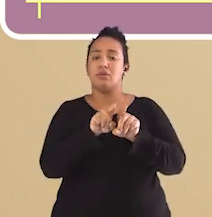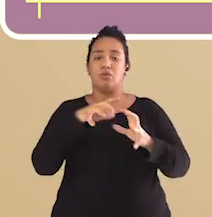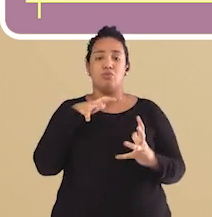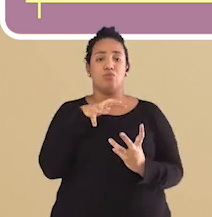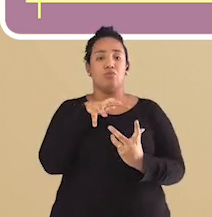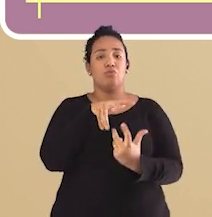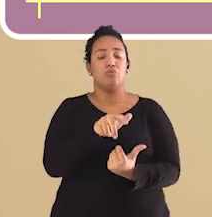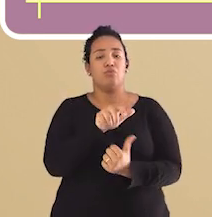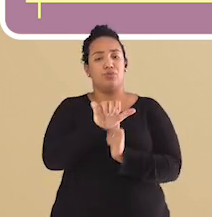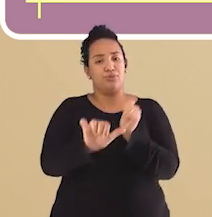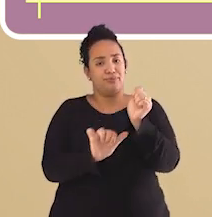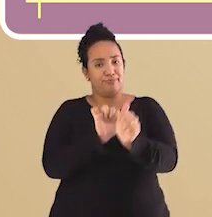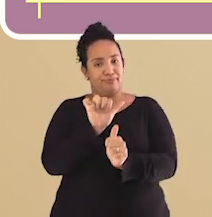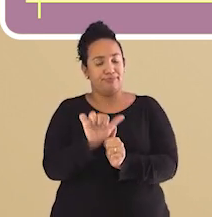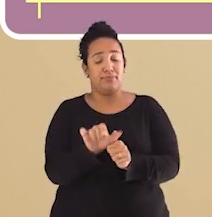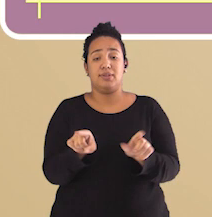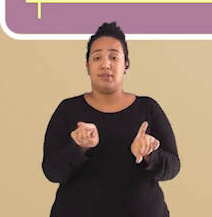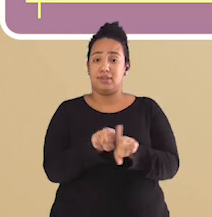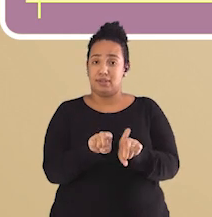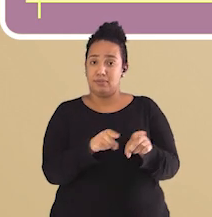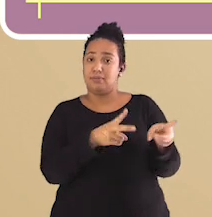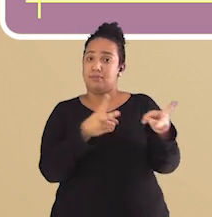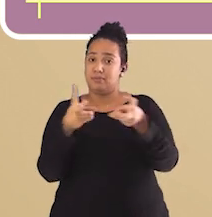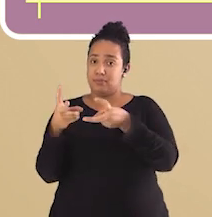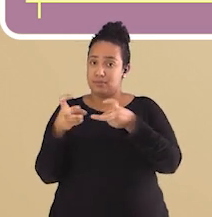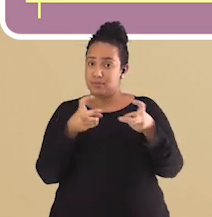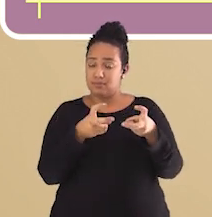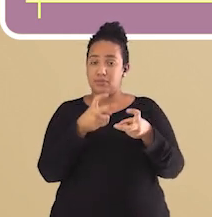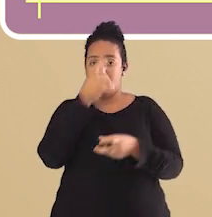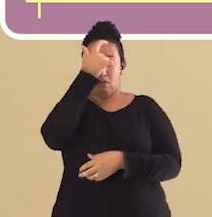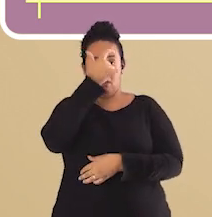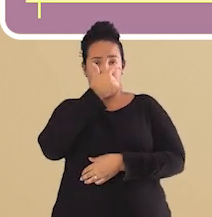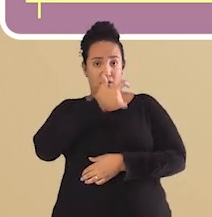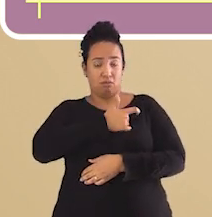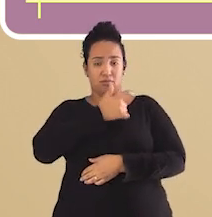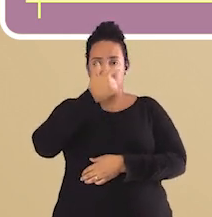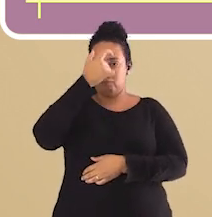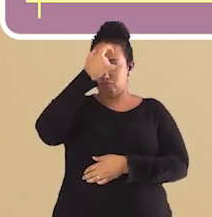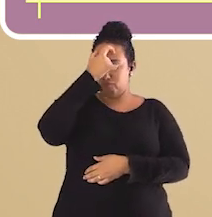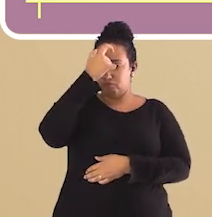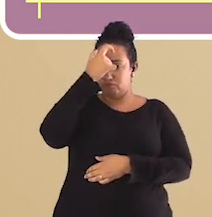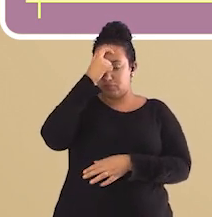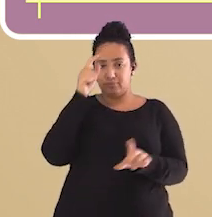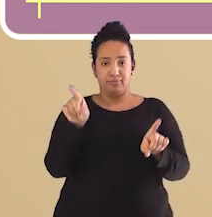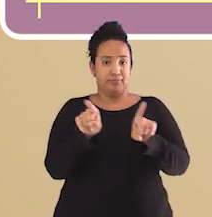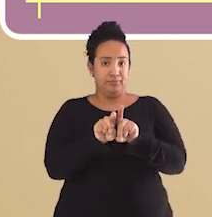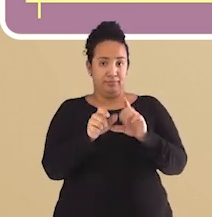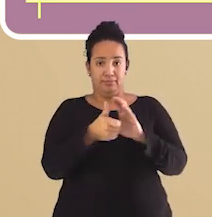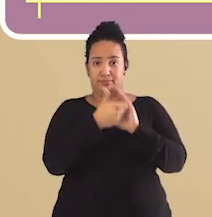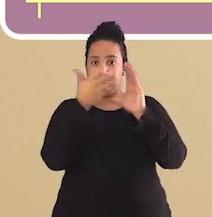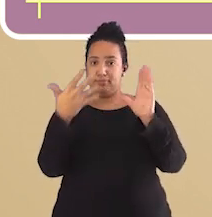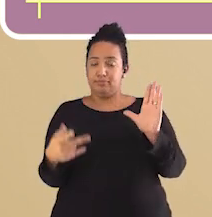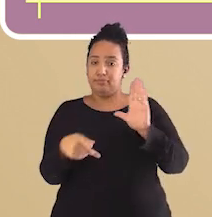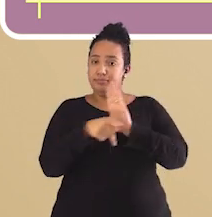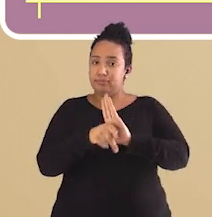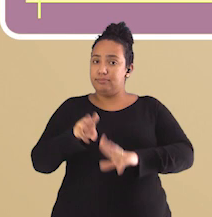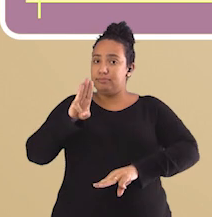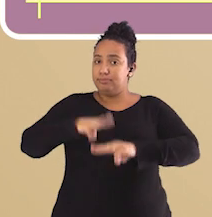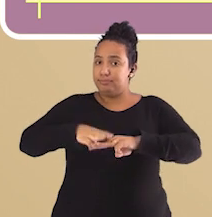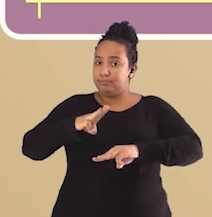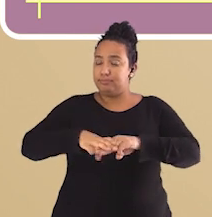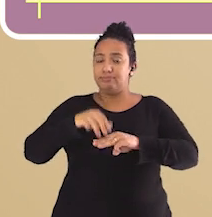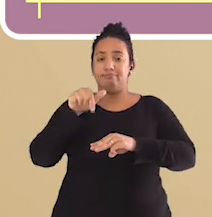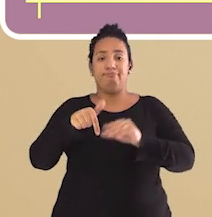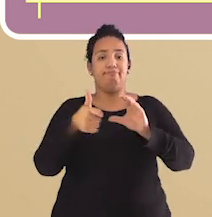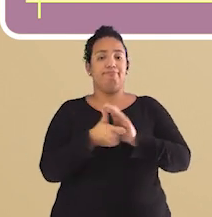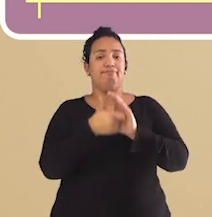transformar o mundo à sua volta e perceber o caráter de jogo intelectual característico da matemática